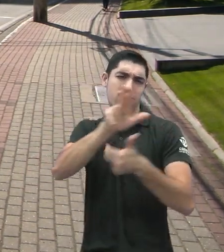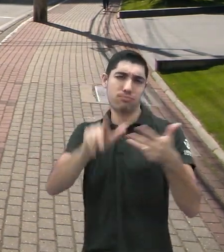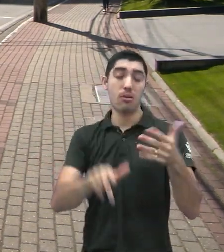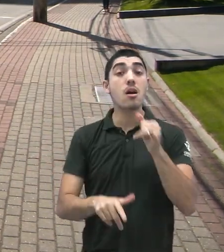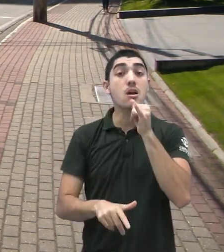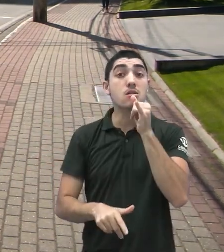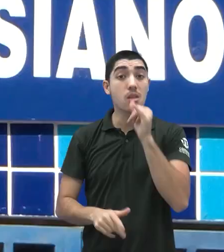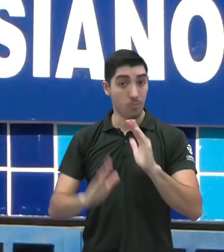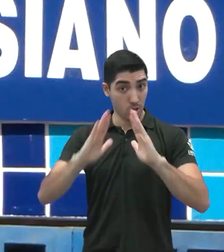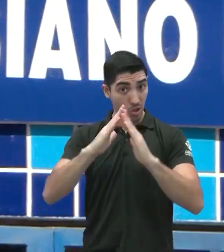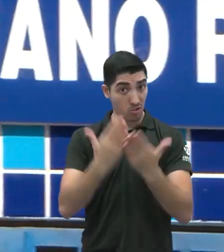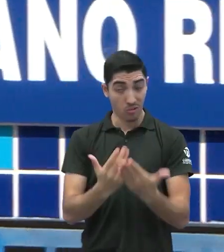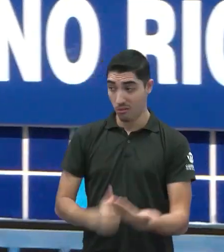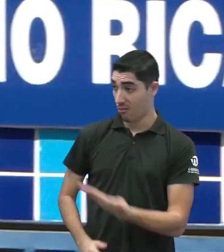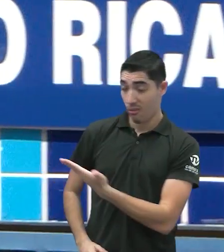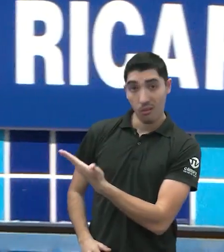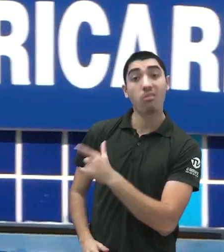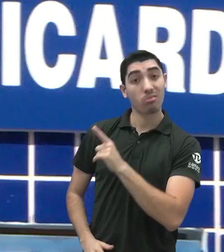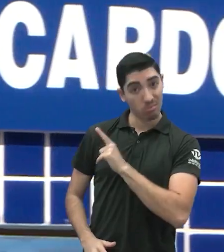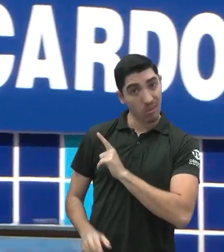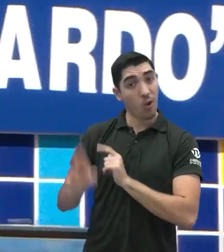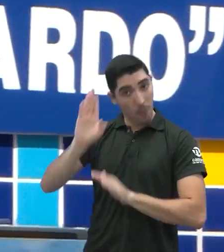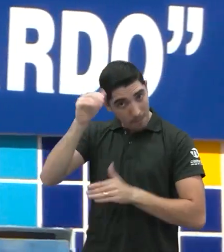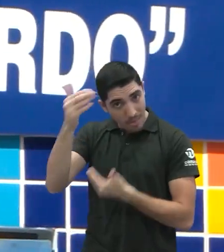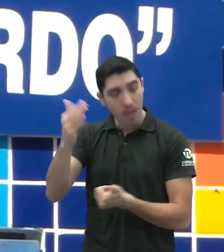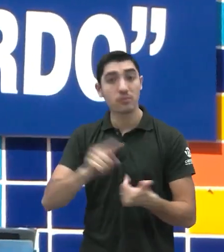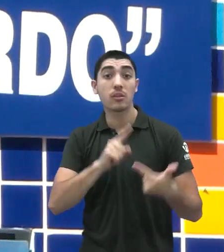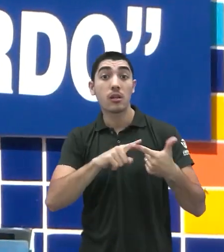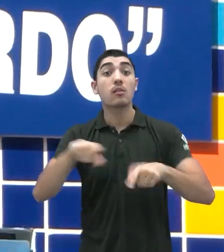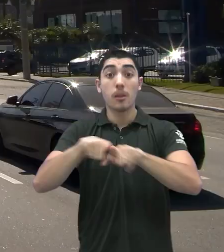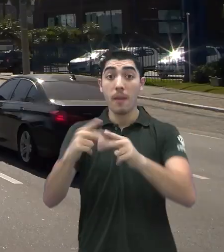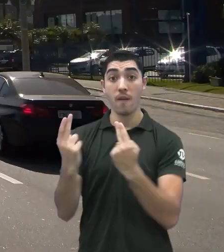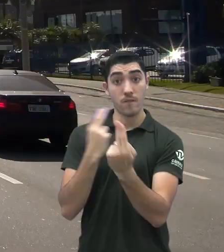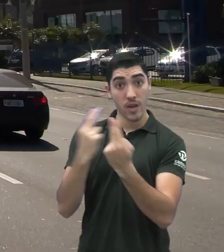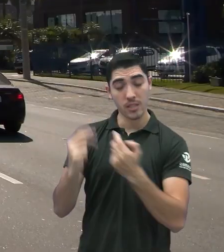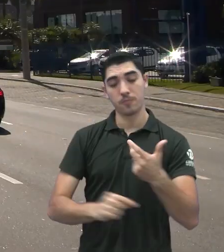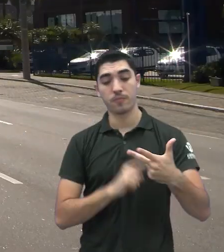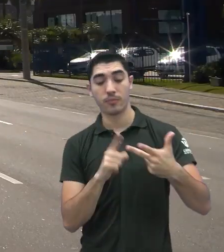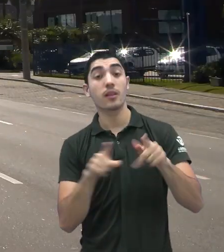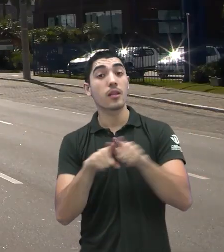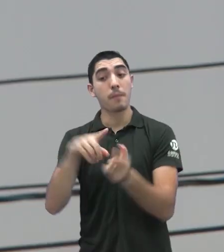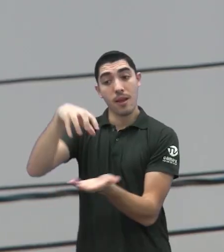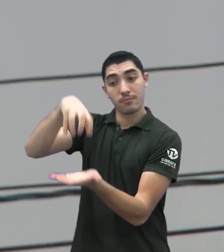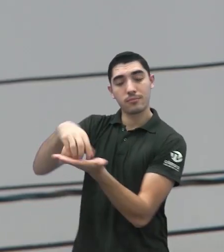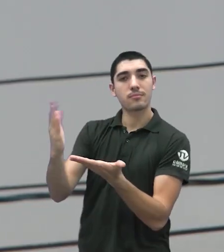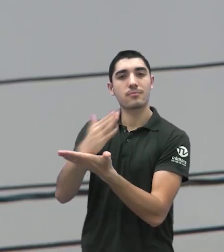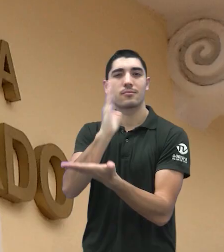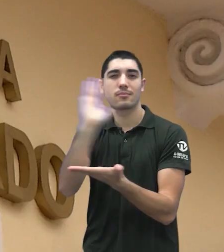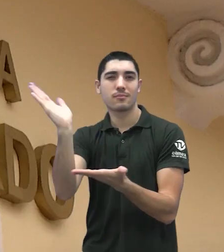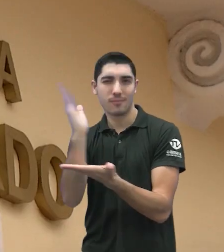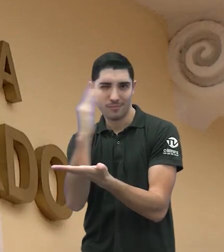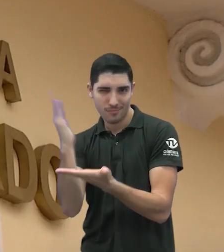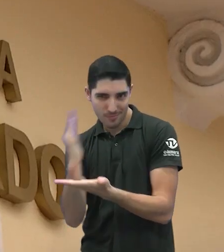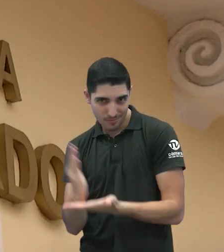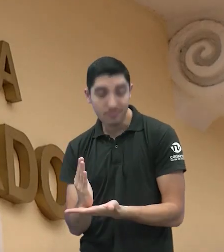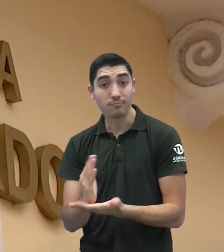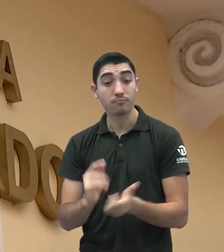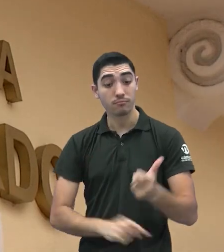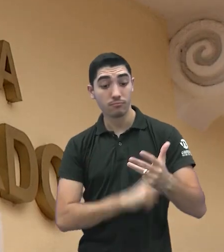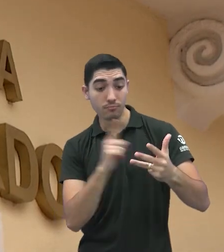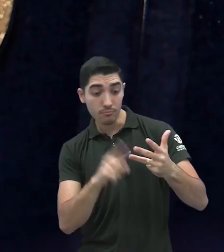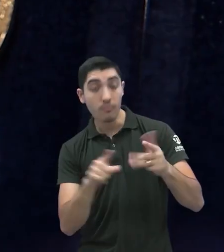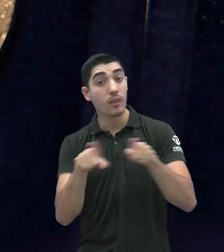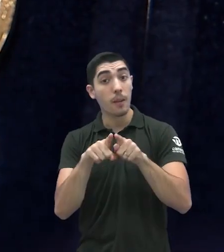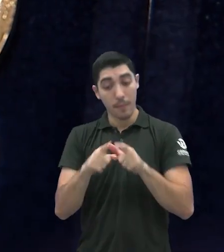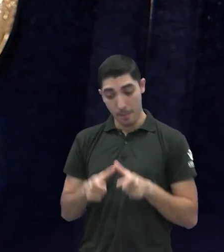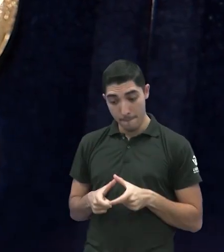as homenagens. Como vimos, o nome dele foi dado a uma escola, mas também a uma avenida e a Biblioteca